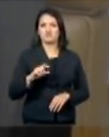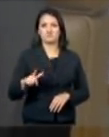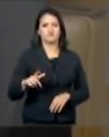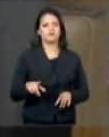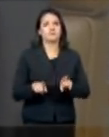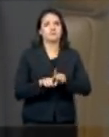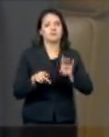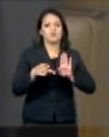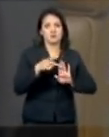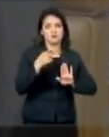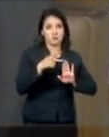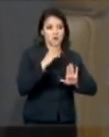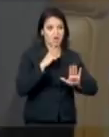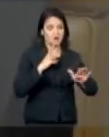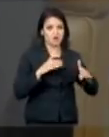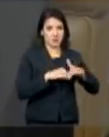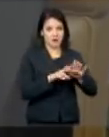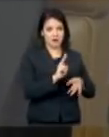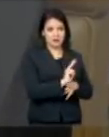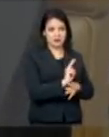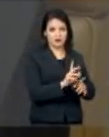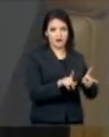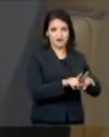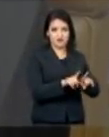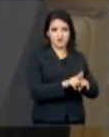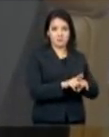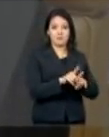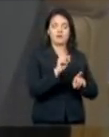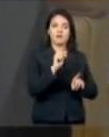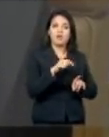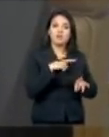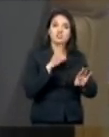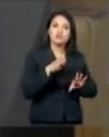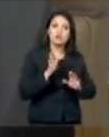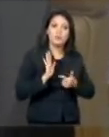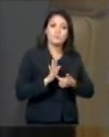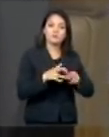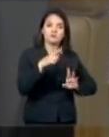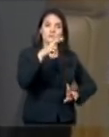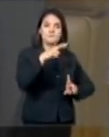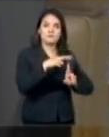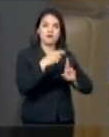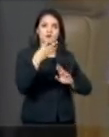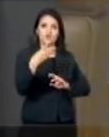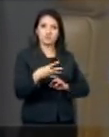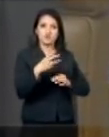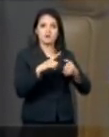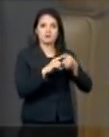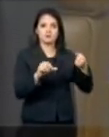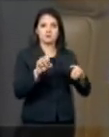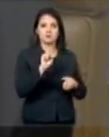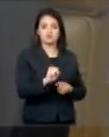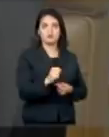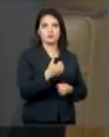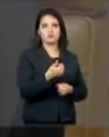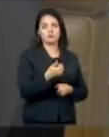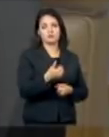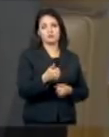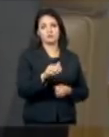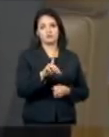estas expressamente mencionadas no parágrafo 3º do artigo 8º do próprio de